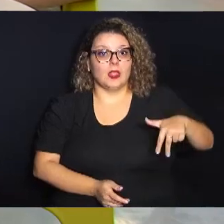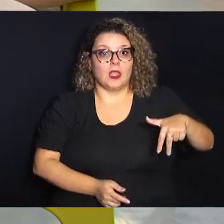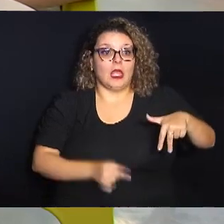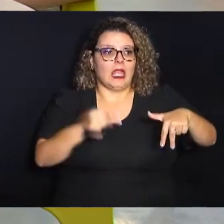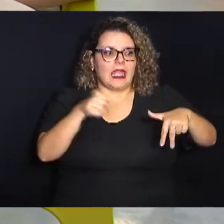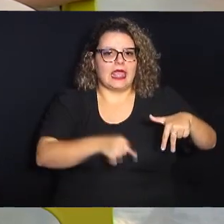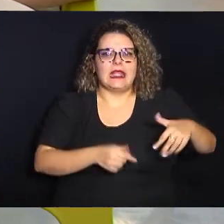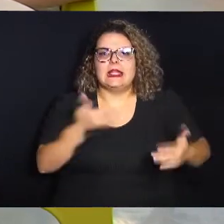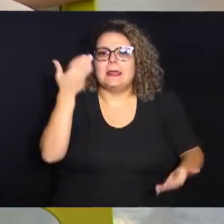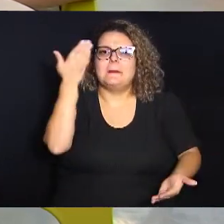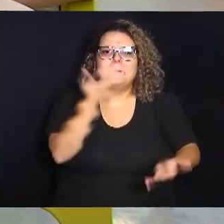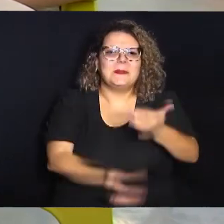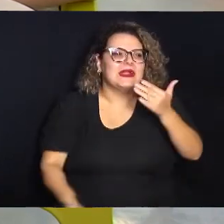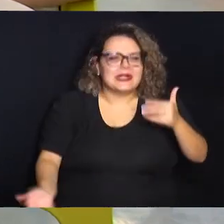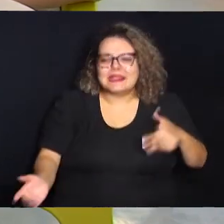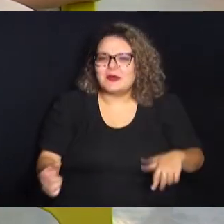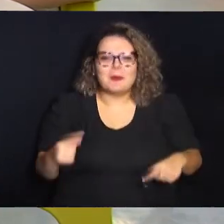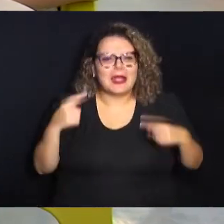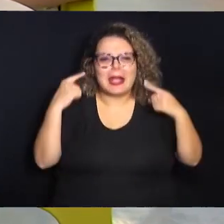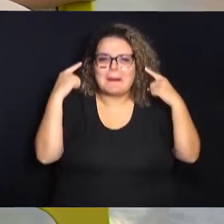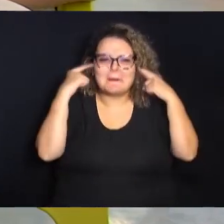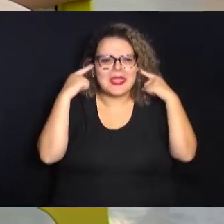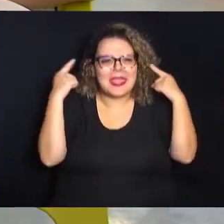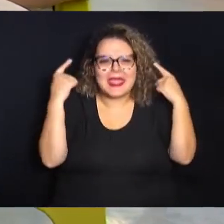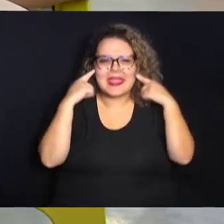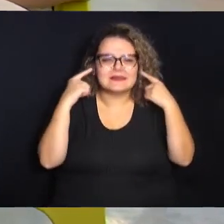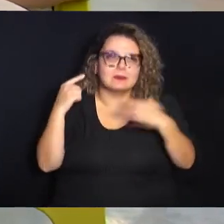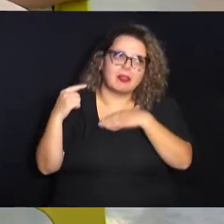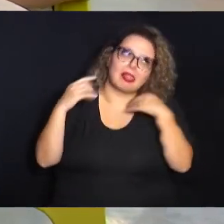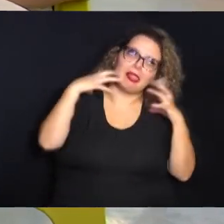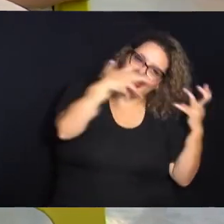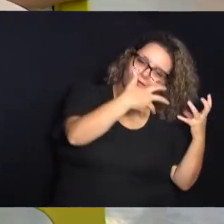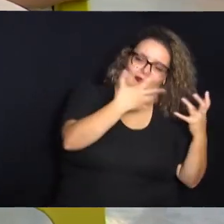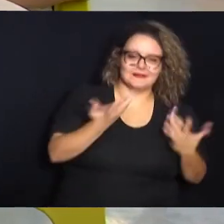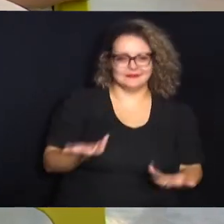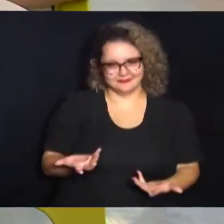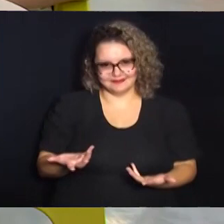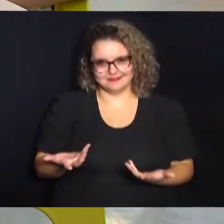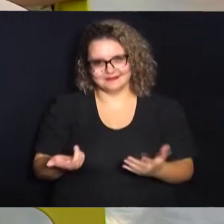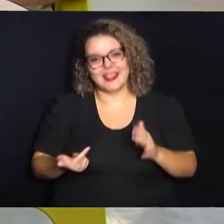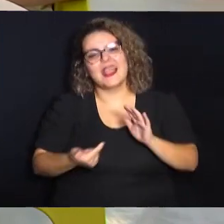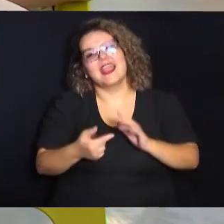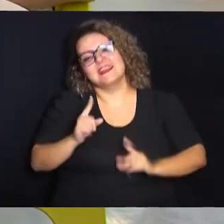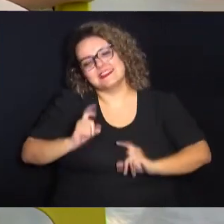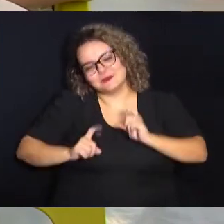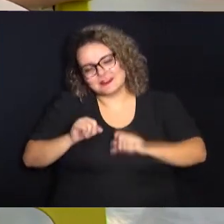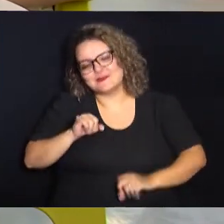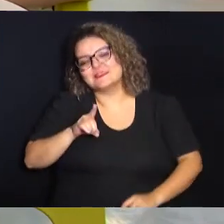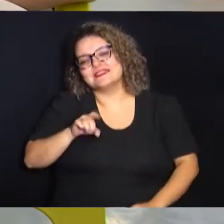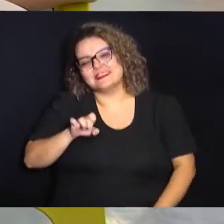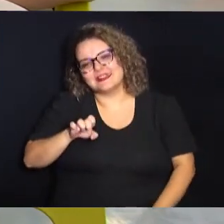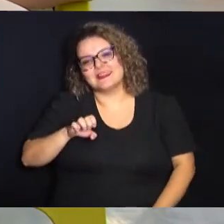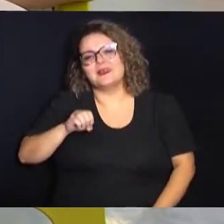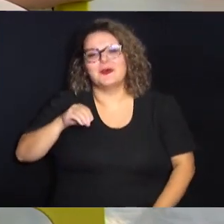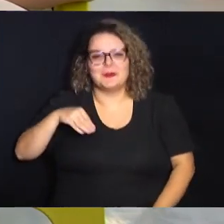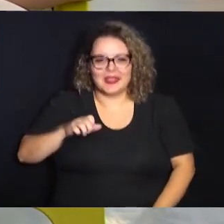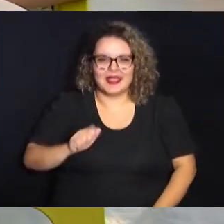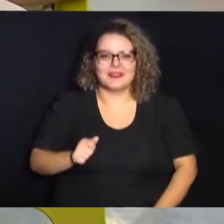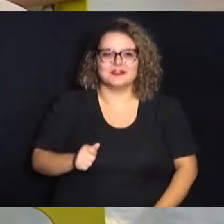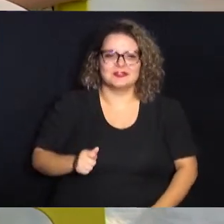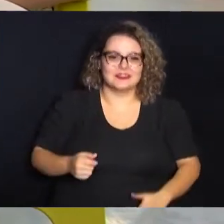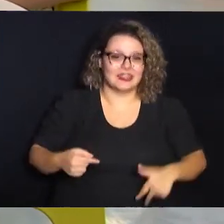Nossa, meu Deus, se foi ele perdeu decepado, literalmente né? a cabeça, cortaram a cabeça Foi dele. decapitado, Mas isso aí a coitado. gente ouve diretamente, muito, né? Sim. Muito,